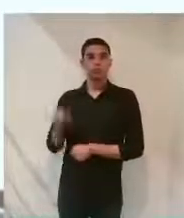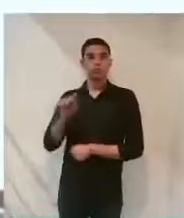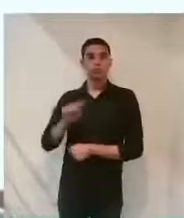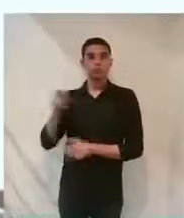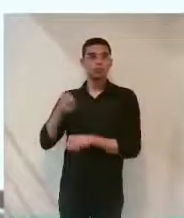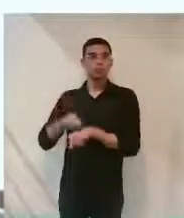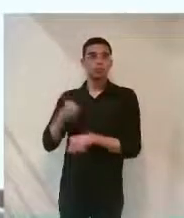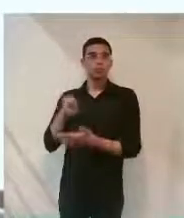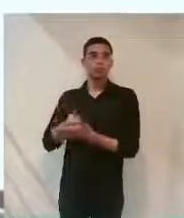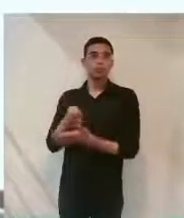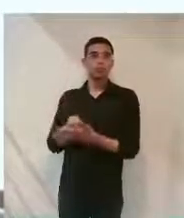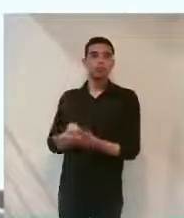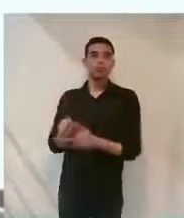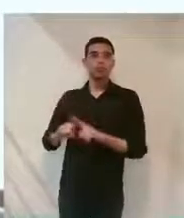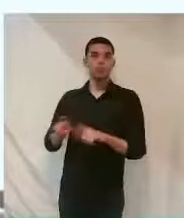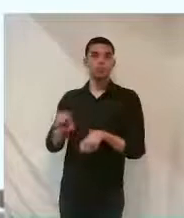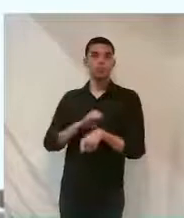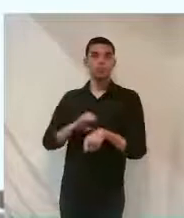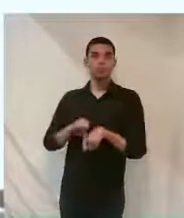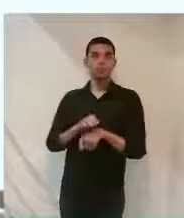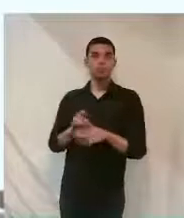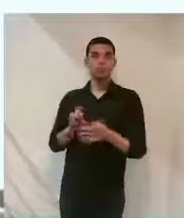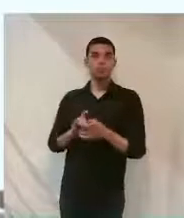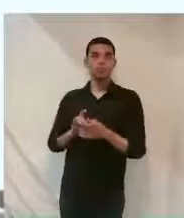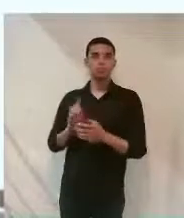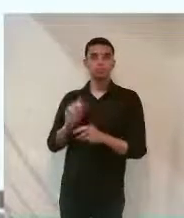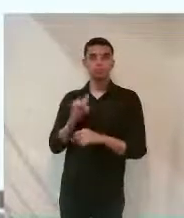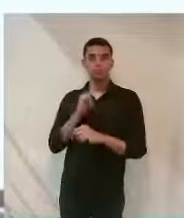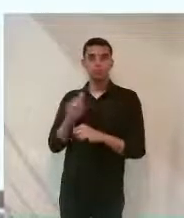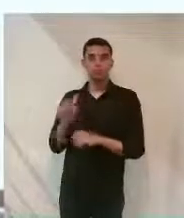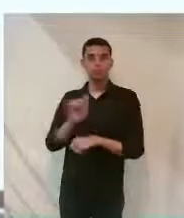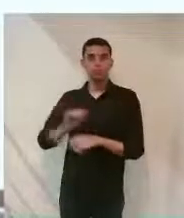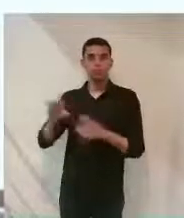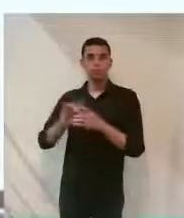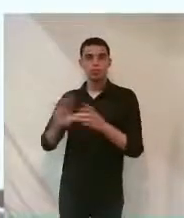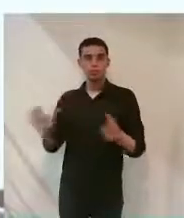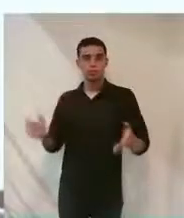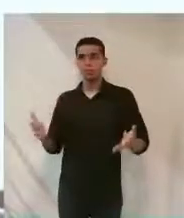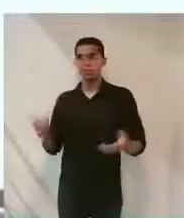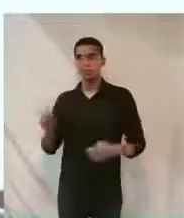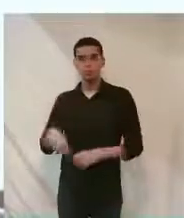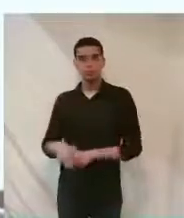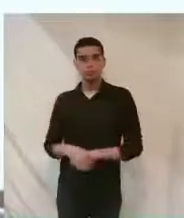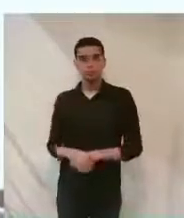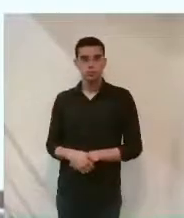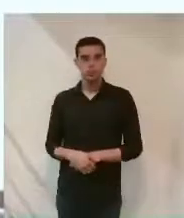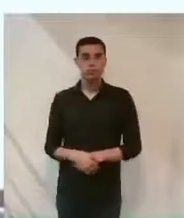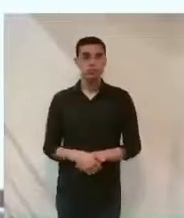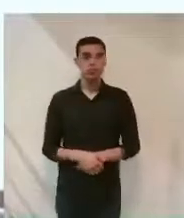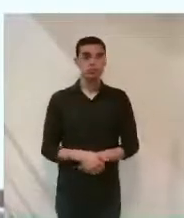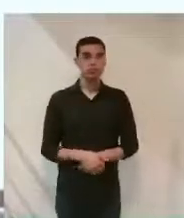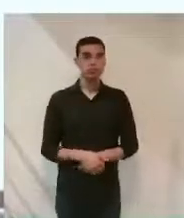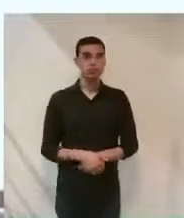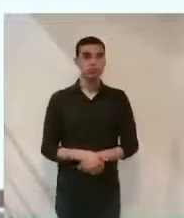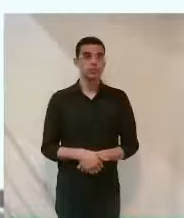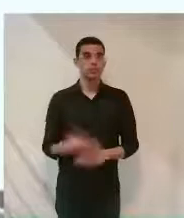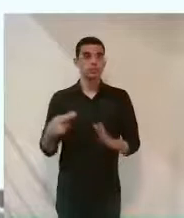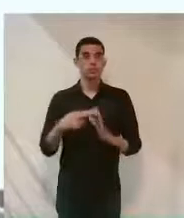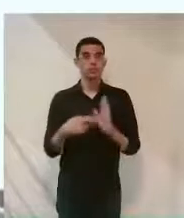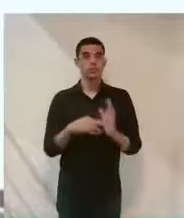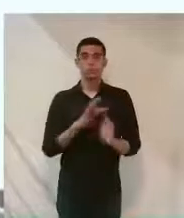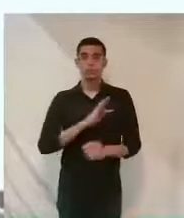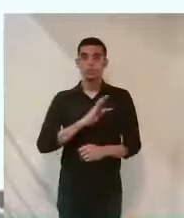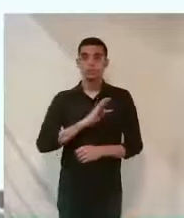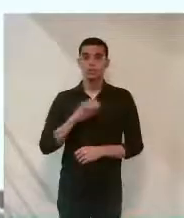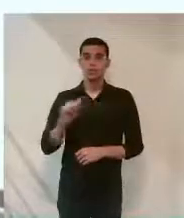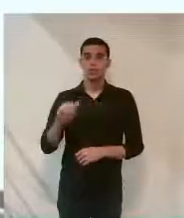Faz uma afronta à liberdade econômica, à livre iniciativa. E mesmo depois dessa nota técnica da Abrampa,